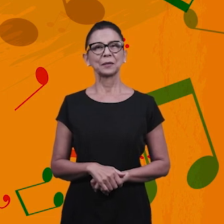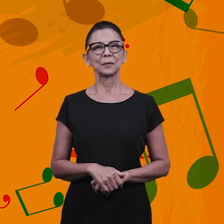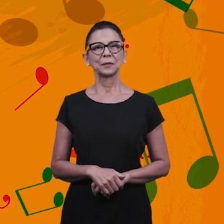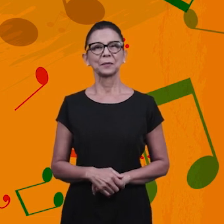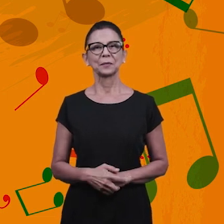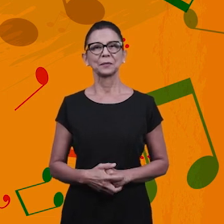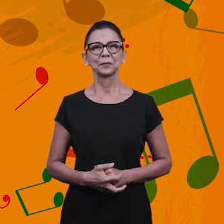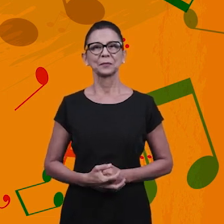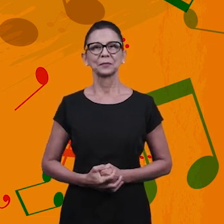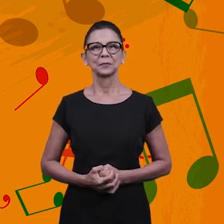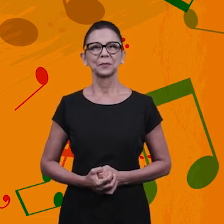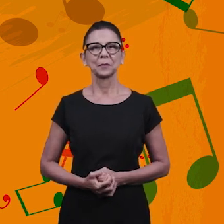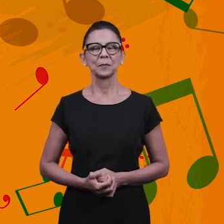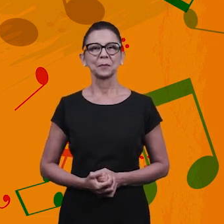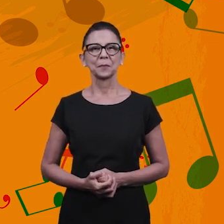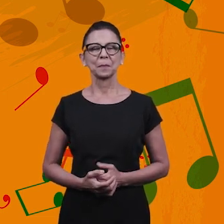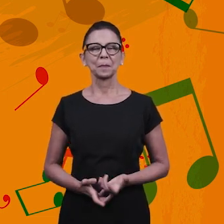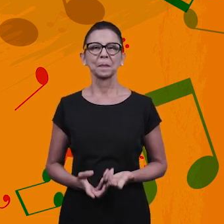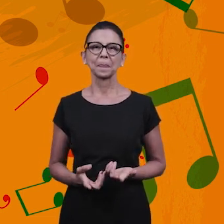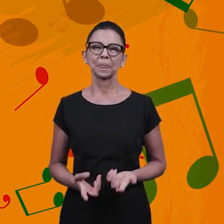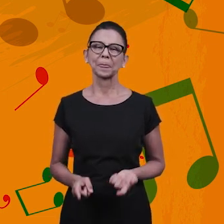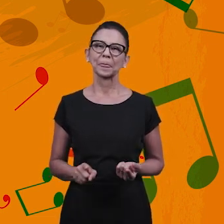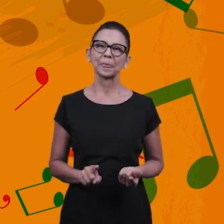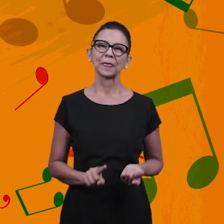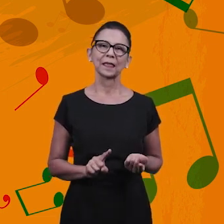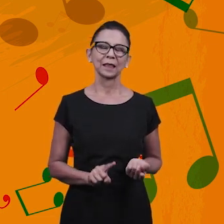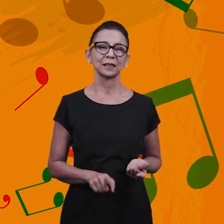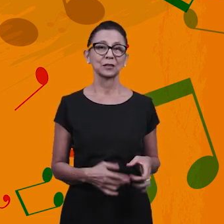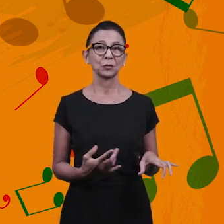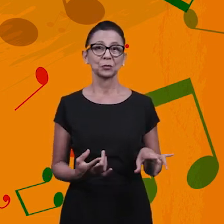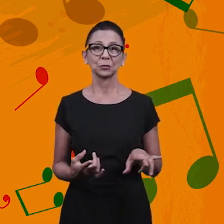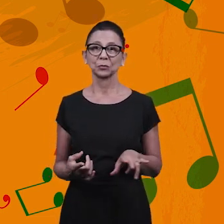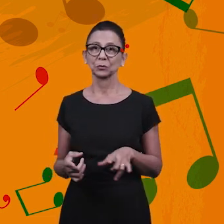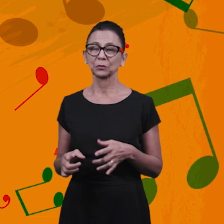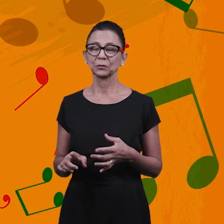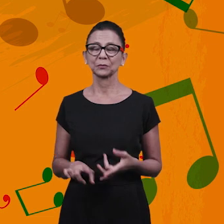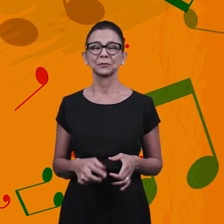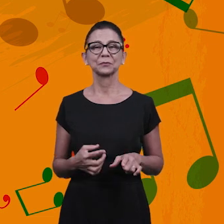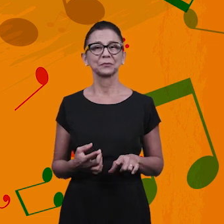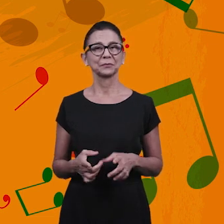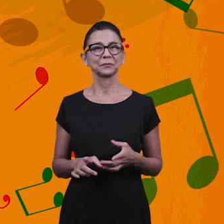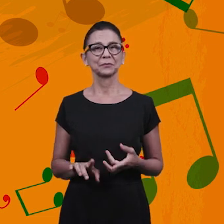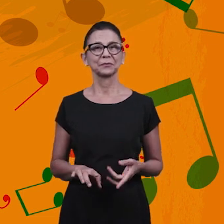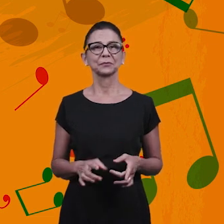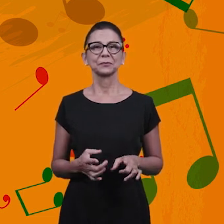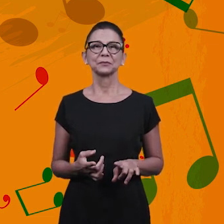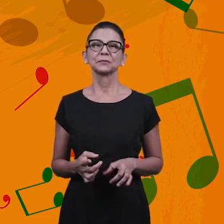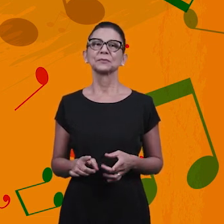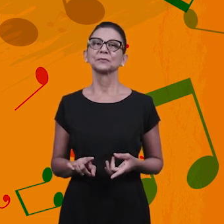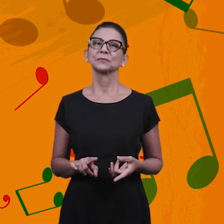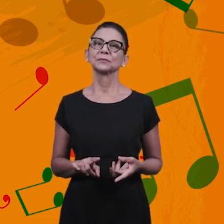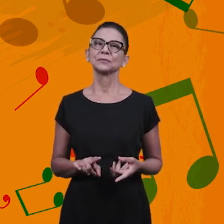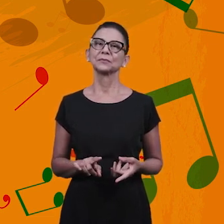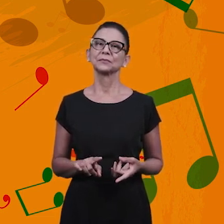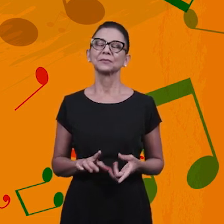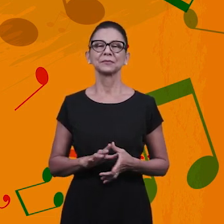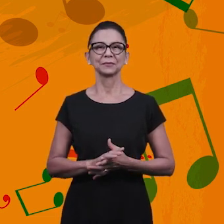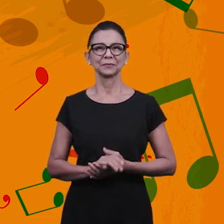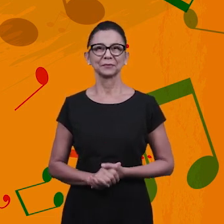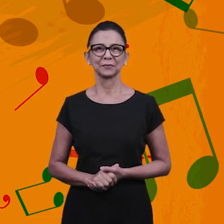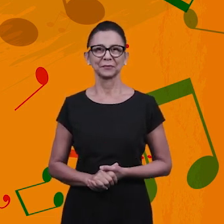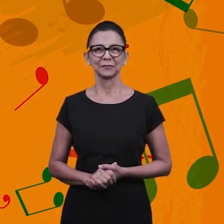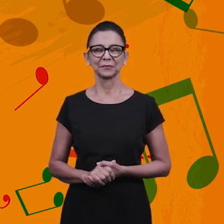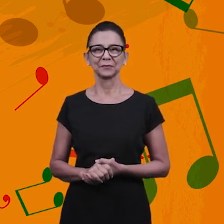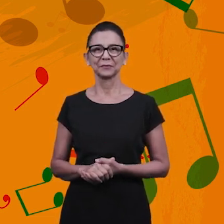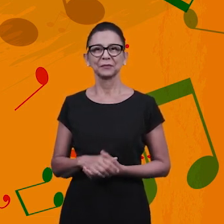brilhante, refulgente é o brilho da igreja. Jesus vai voltar. Samuel, a